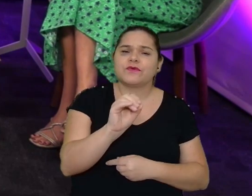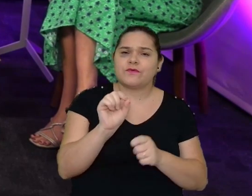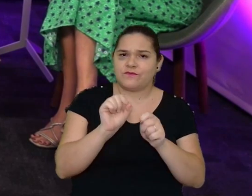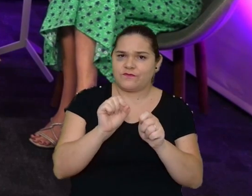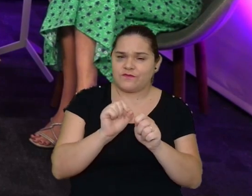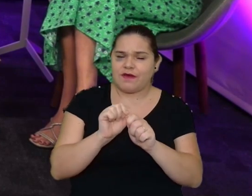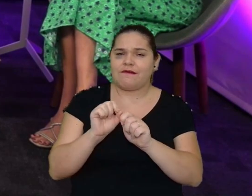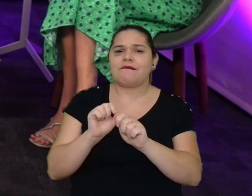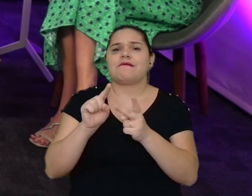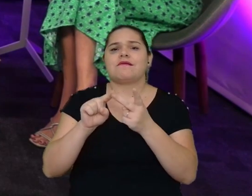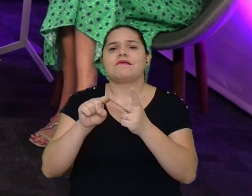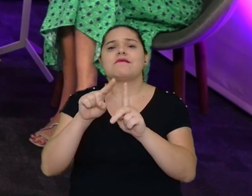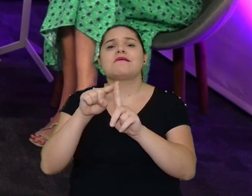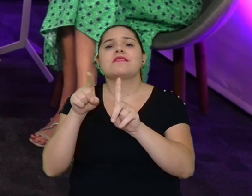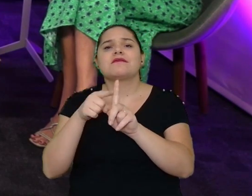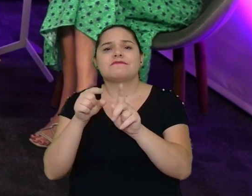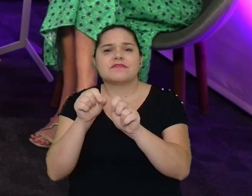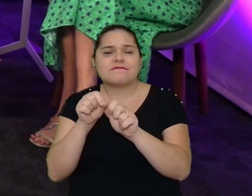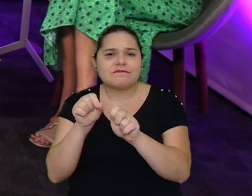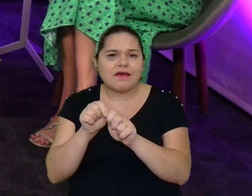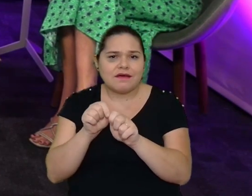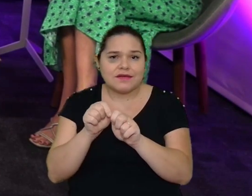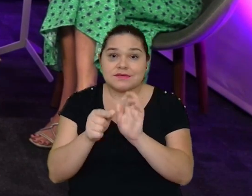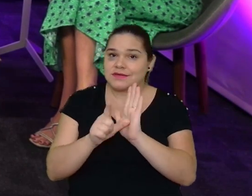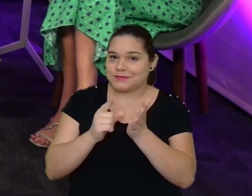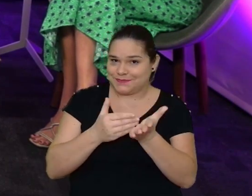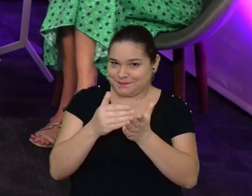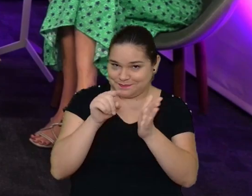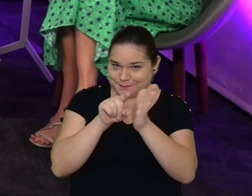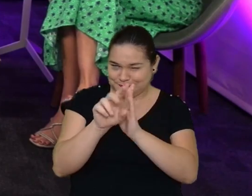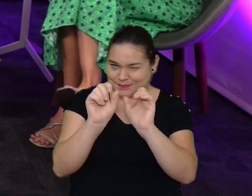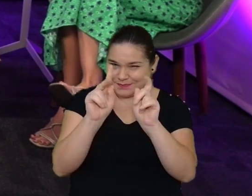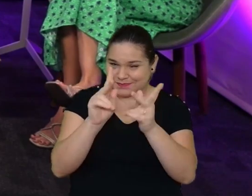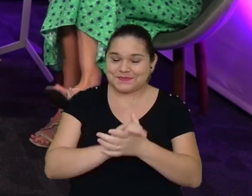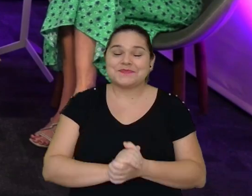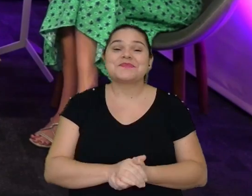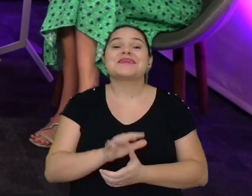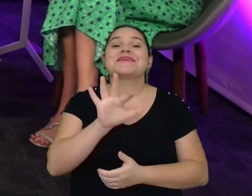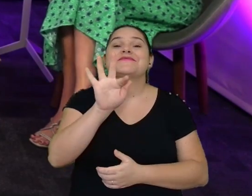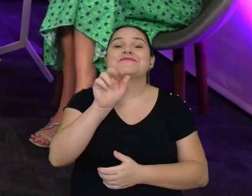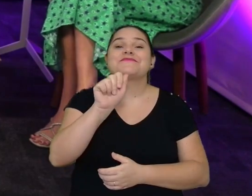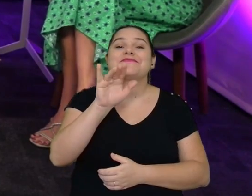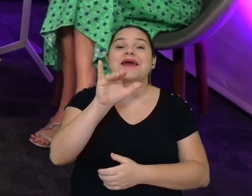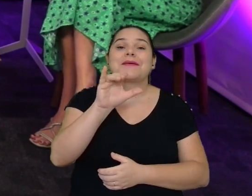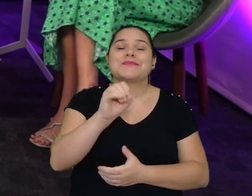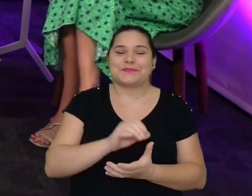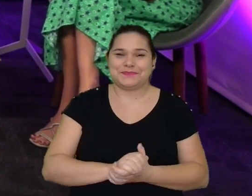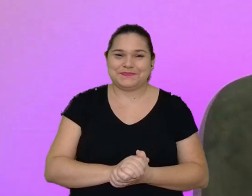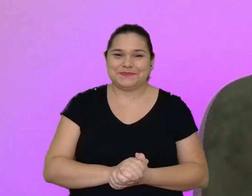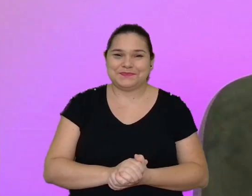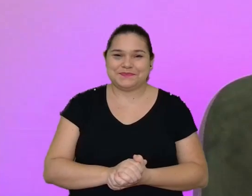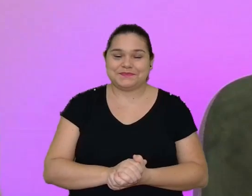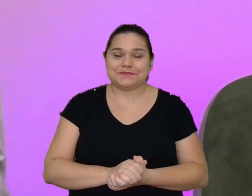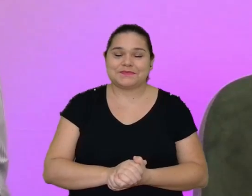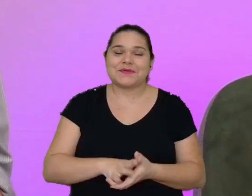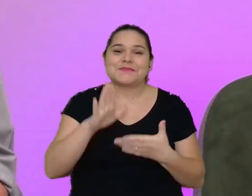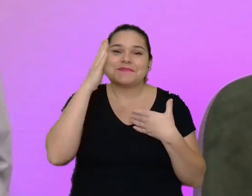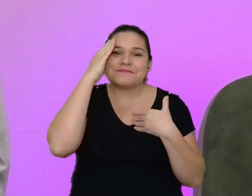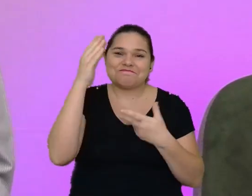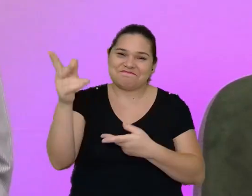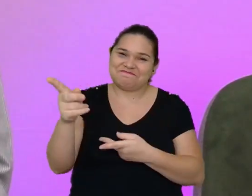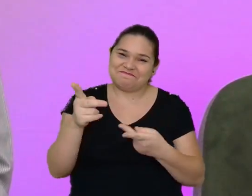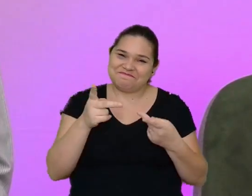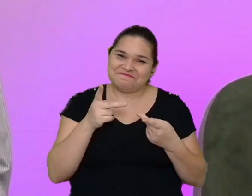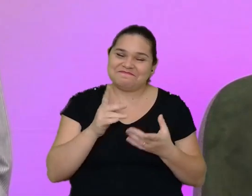entrar nas perguntas diretamente. Pode ser? Claro. Fábio, vamos começar com você. Obrigado pelo convite, Luciana. A Engravida é uma clínica